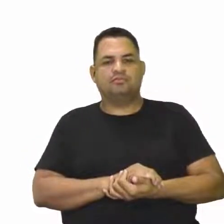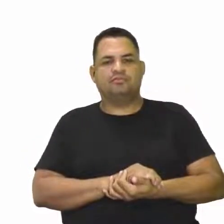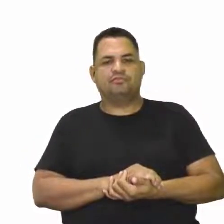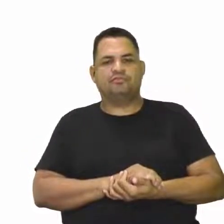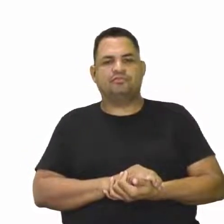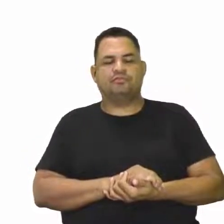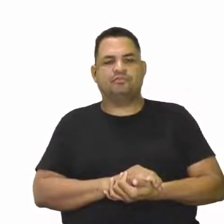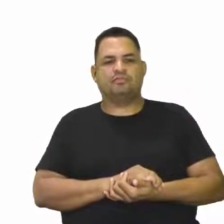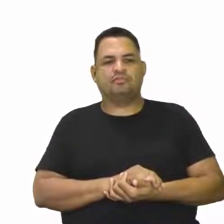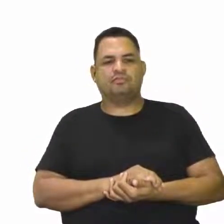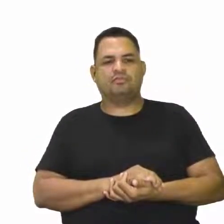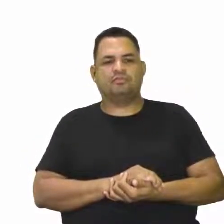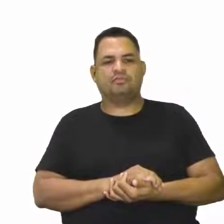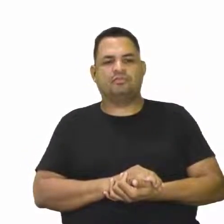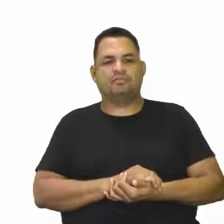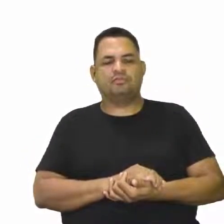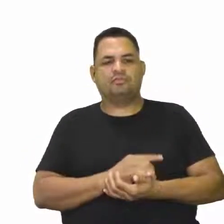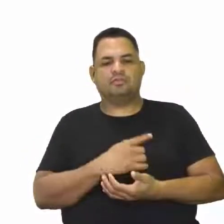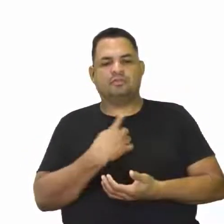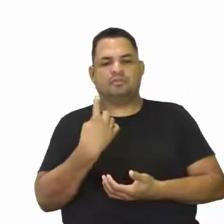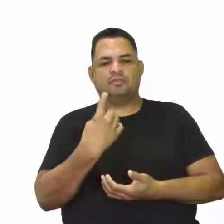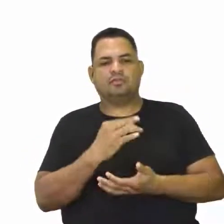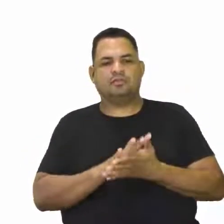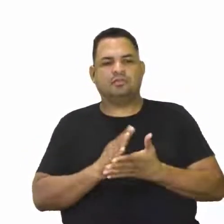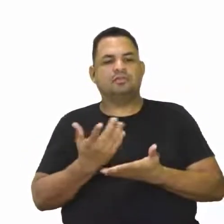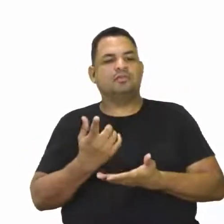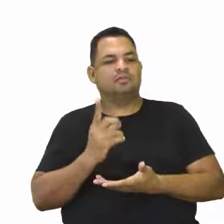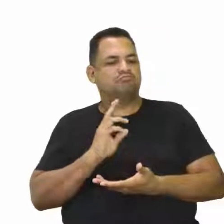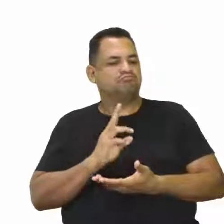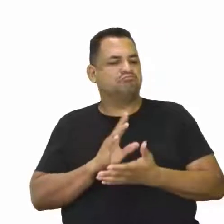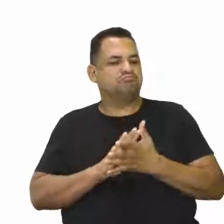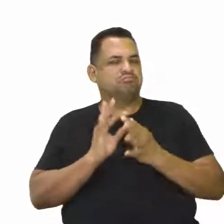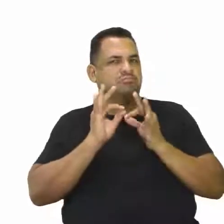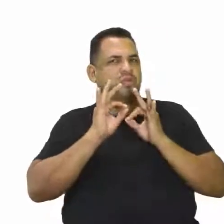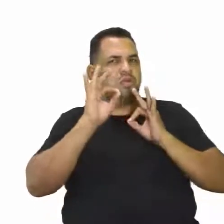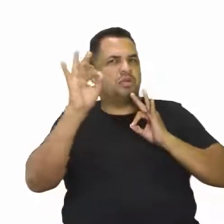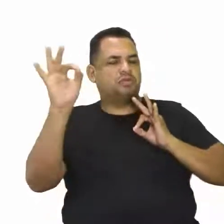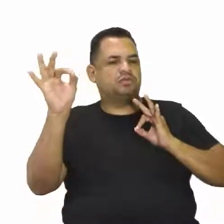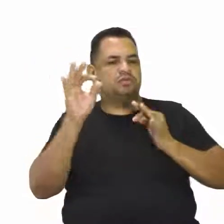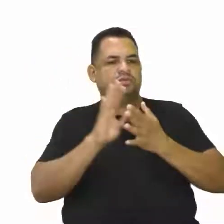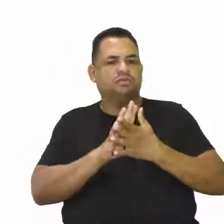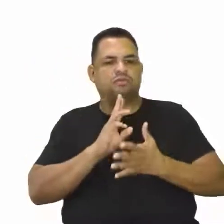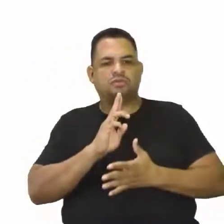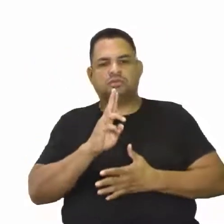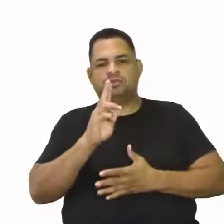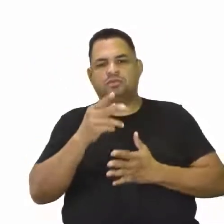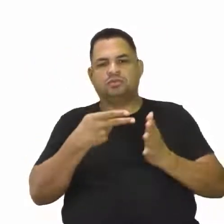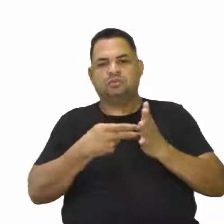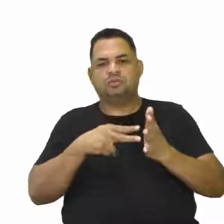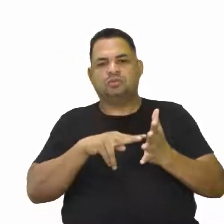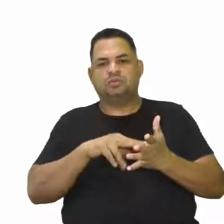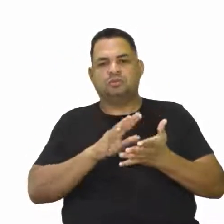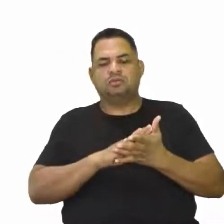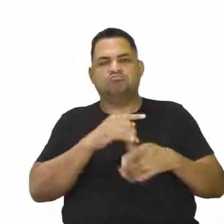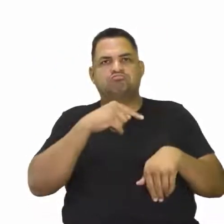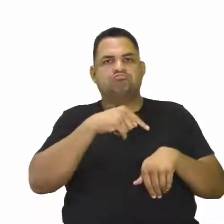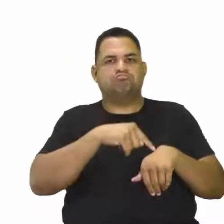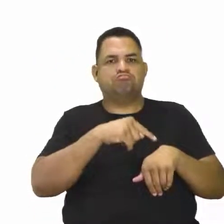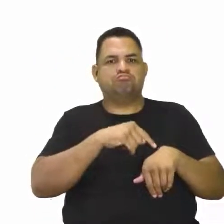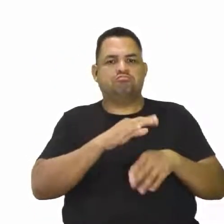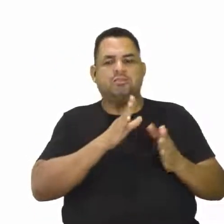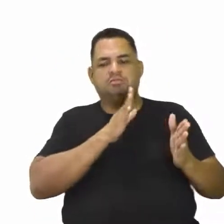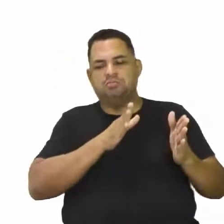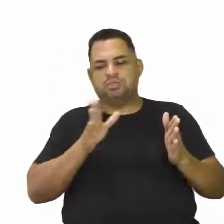desde lejos. Nós viemos desde longe. Isso mesmo. O durante, que significa um determinado tempo